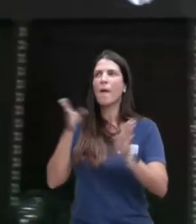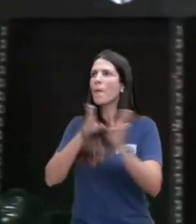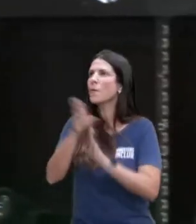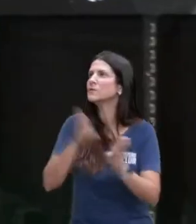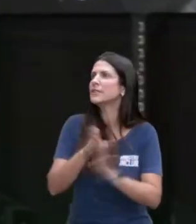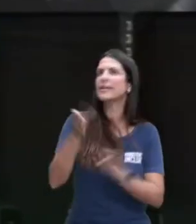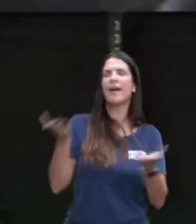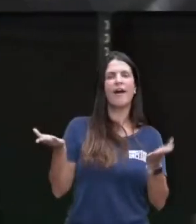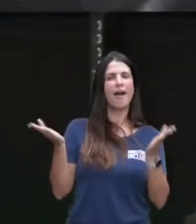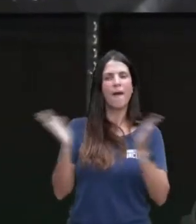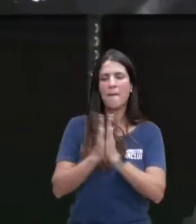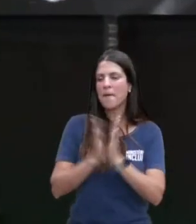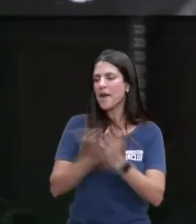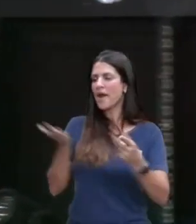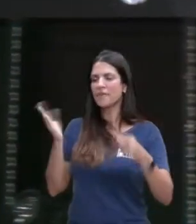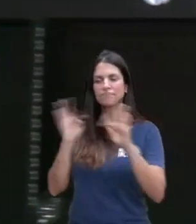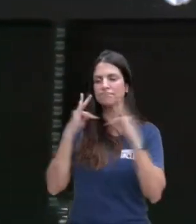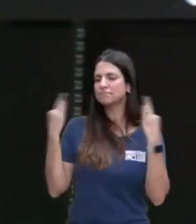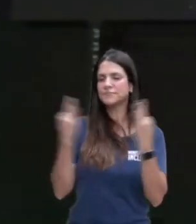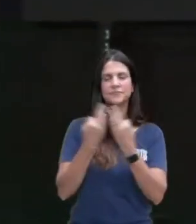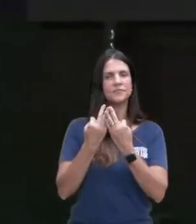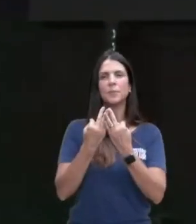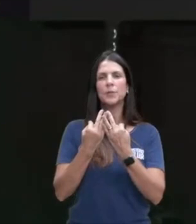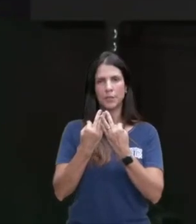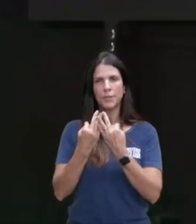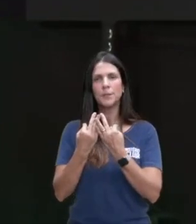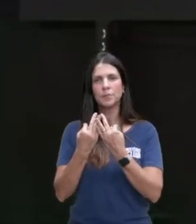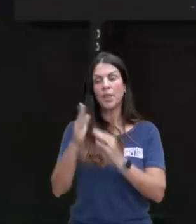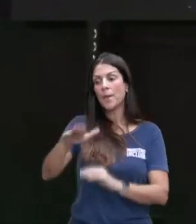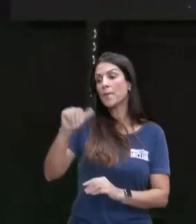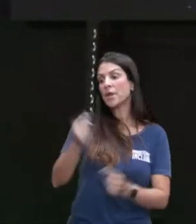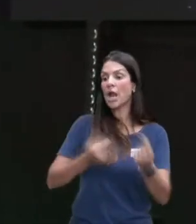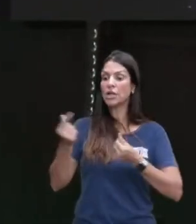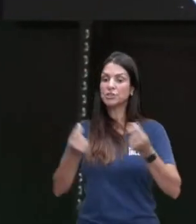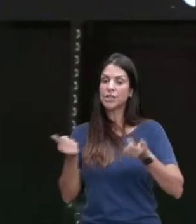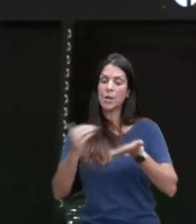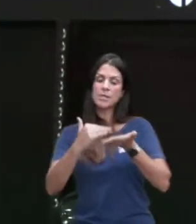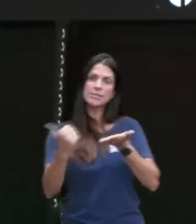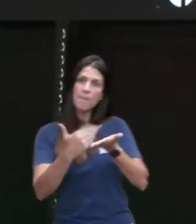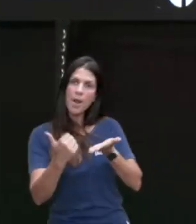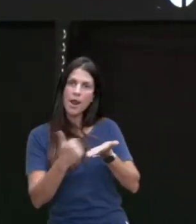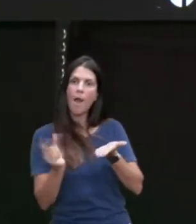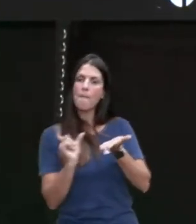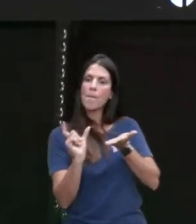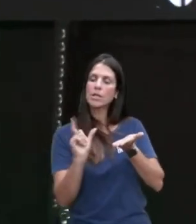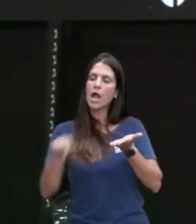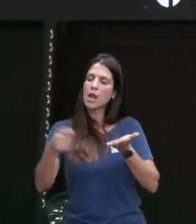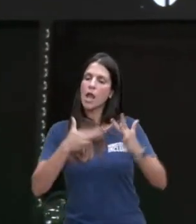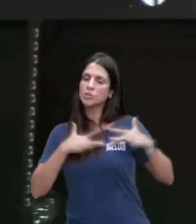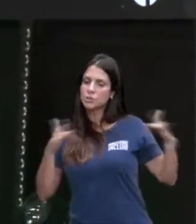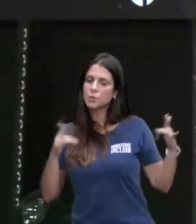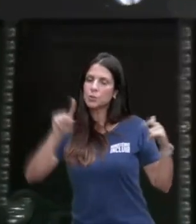para alguém no hora para ajudar uma família que está desamparada não hora para pegar o dinheiro nos separou um pedaço e fala como que eu possa